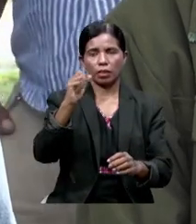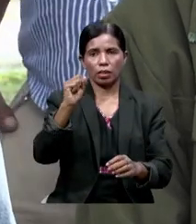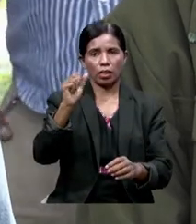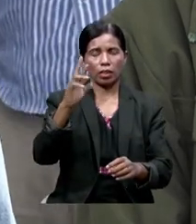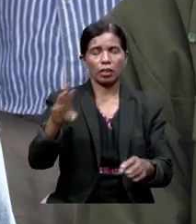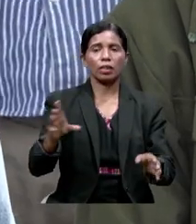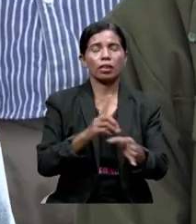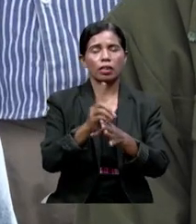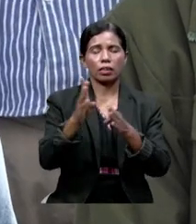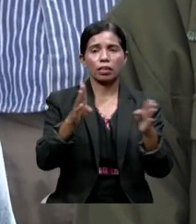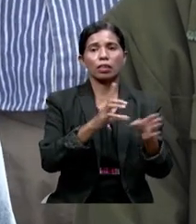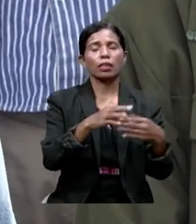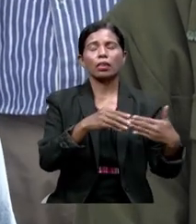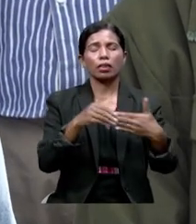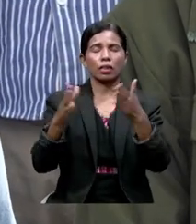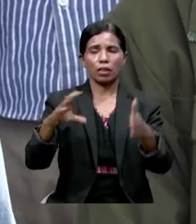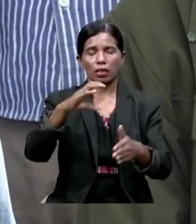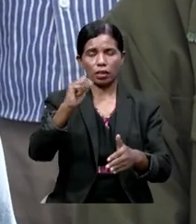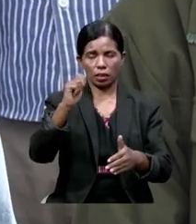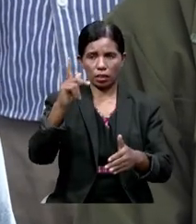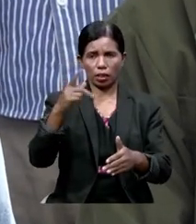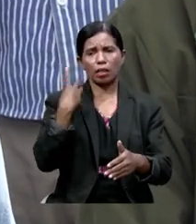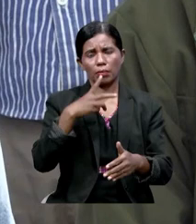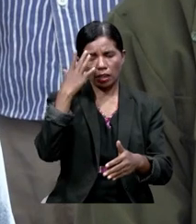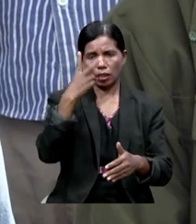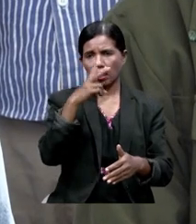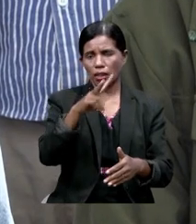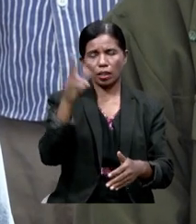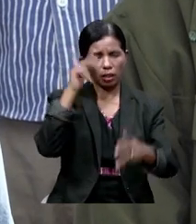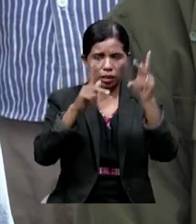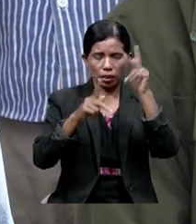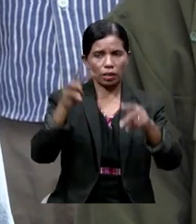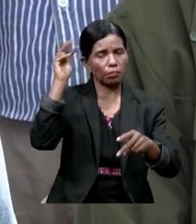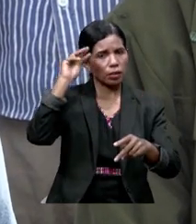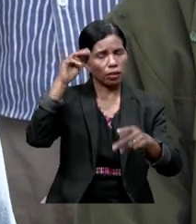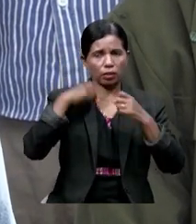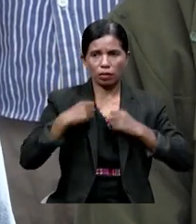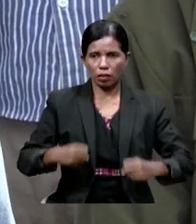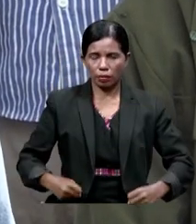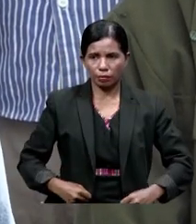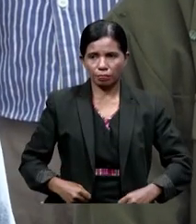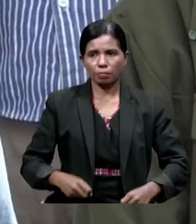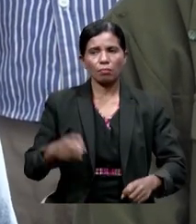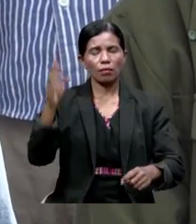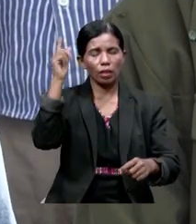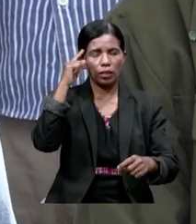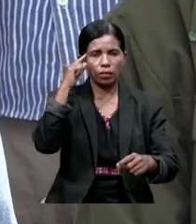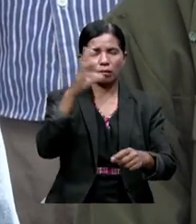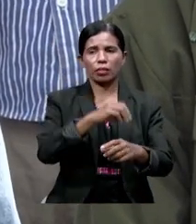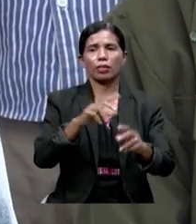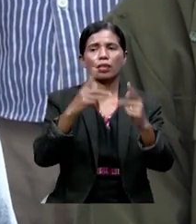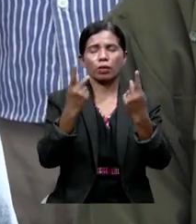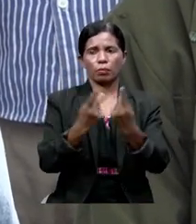katak los dune tambah ya kazu lubuk ida ita hare ya kazu ia ministeru Saudi ni ya be diskonfia ko